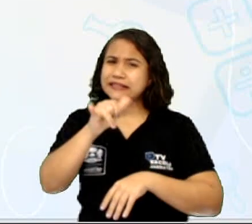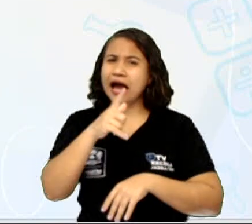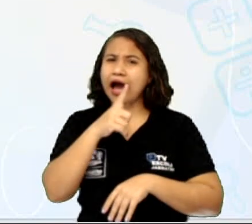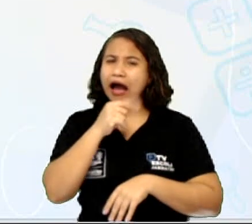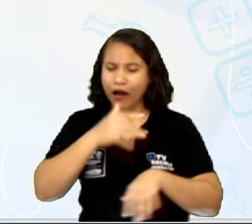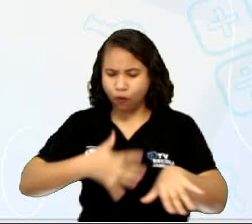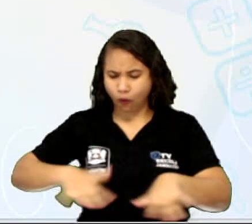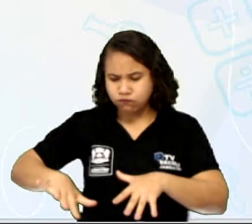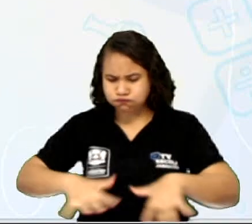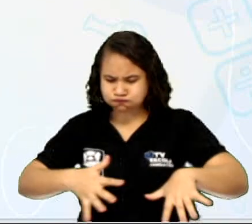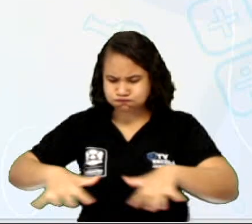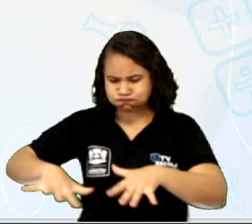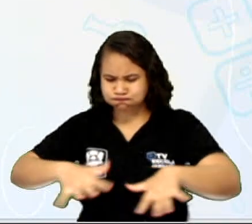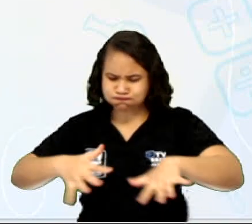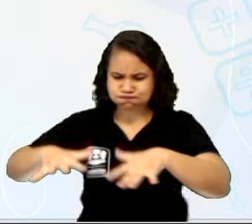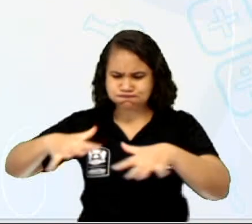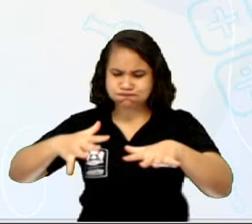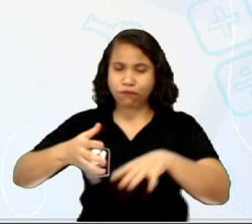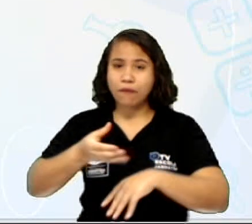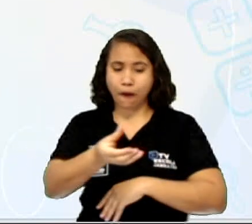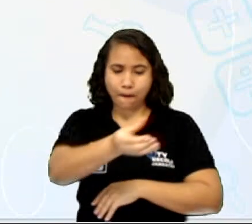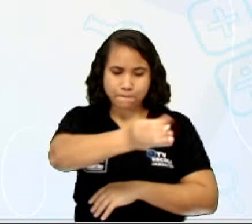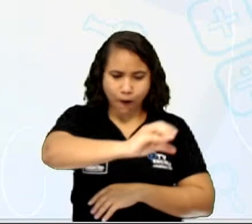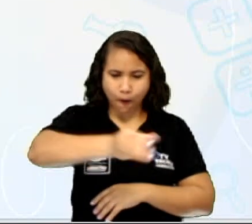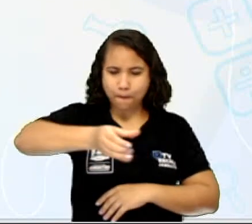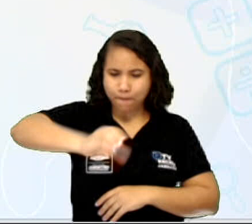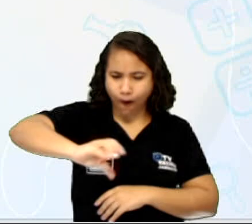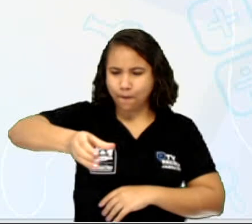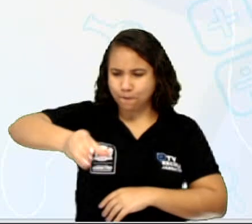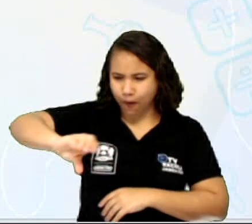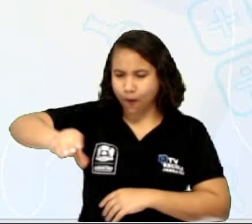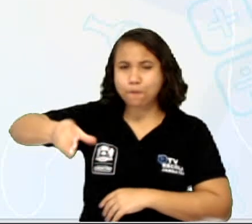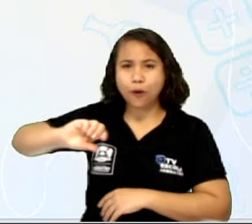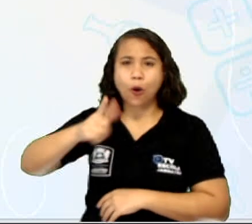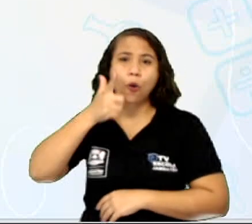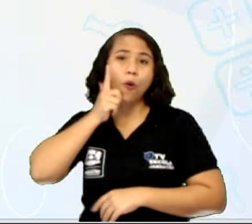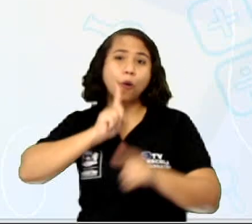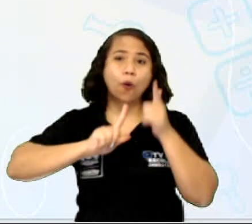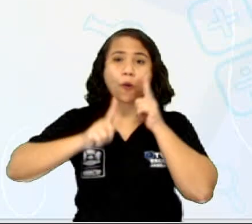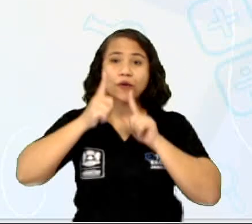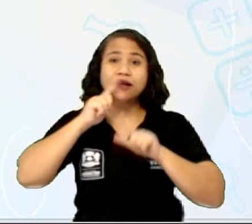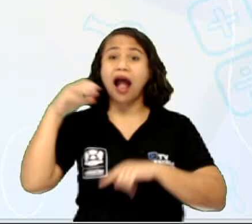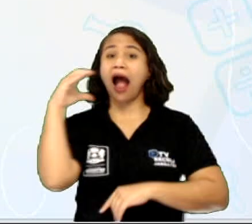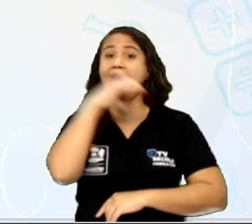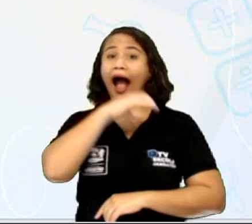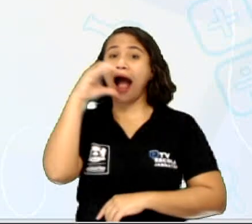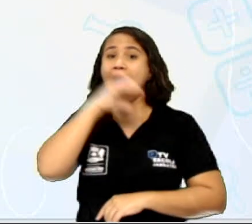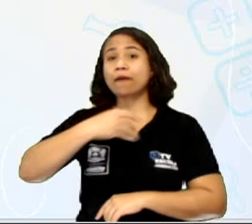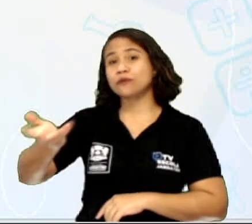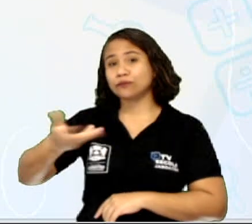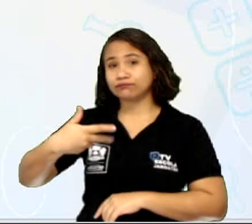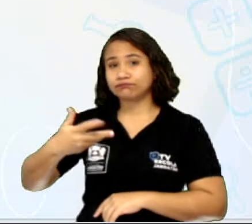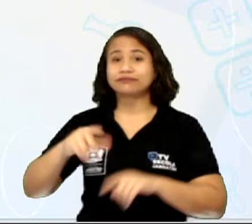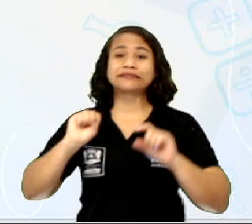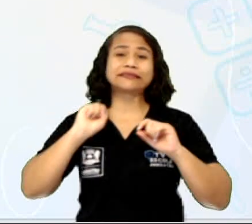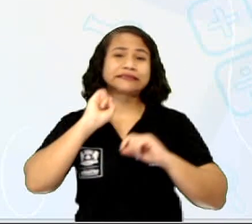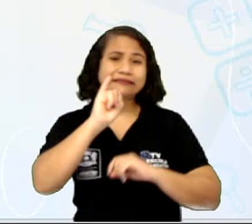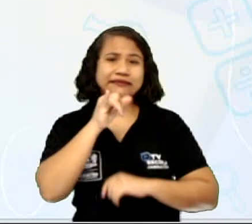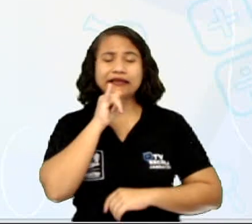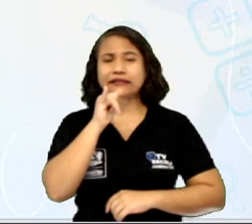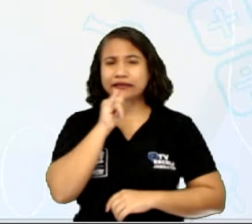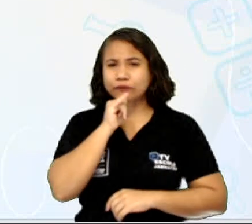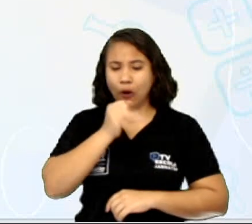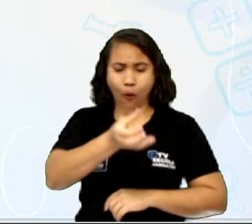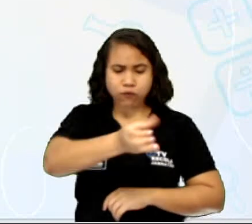tanque tá e aumentar a quantidade de torneiras para encher o tanque eu vou conseguir encher o tanto mais rápido logo quanto mais